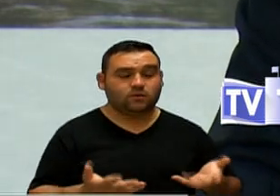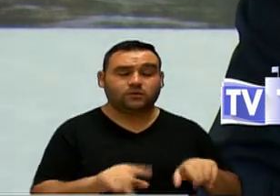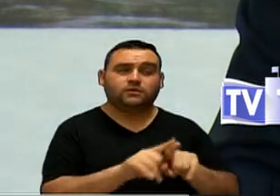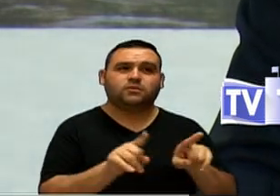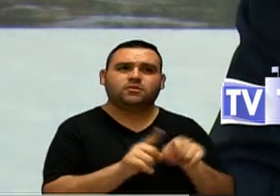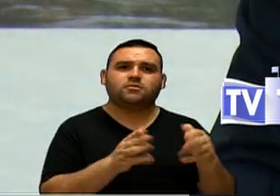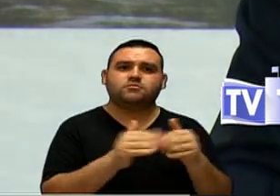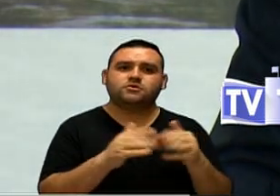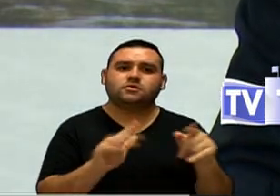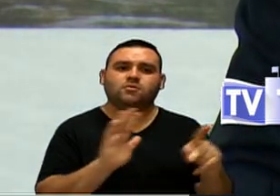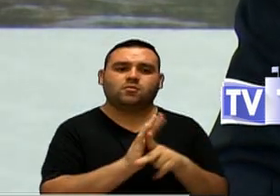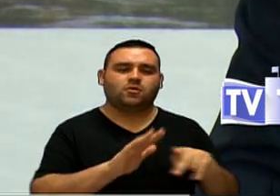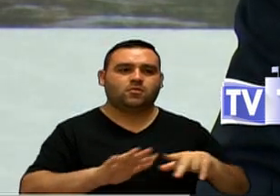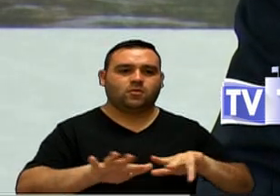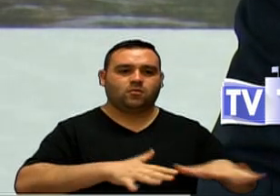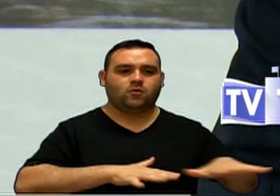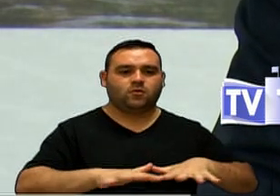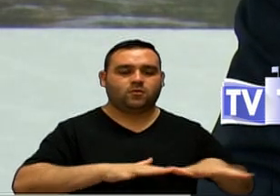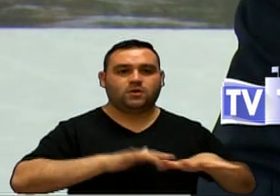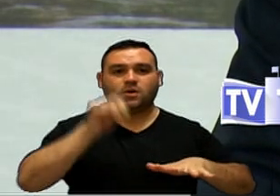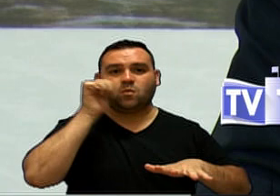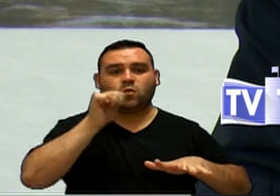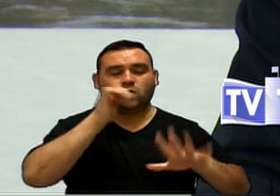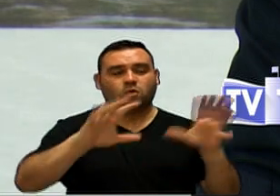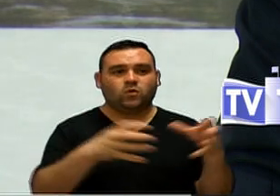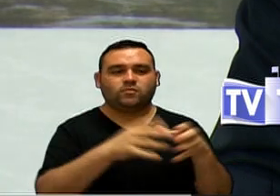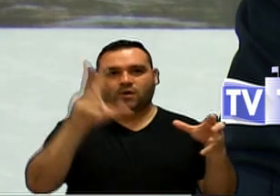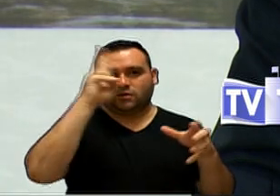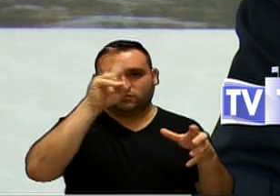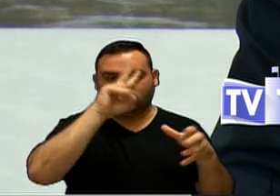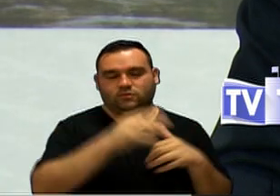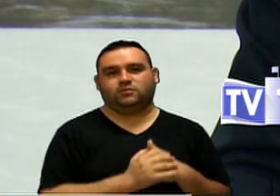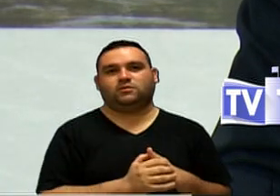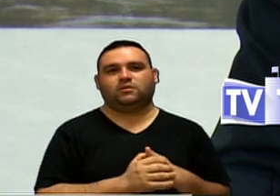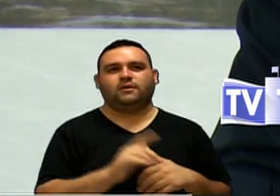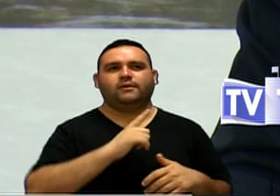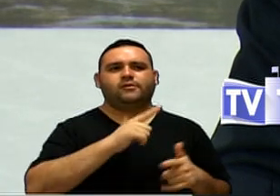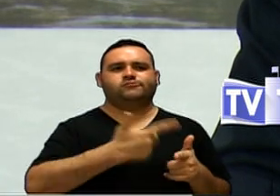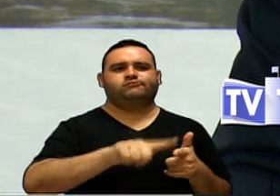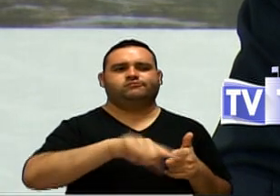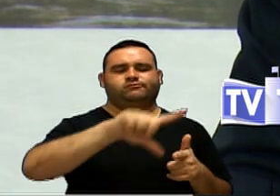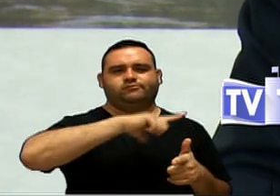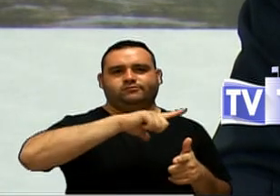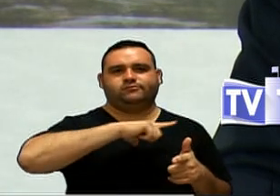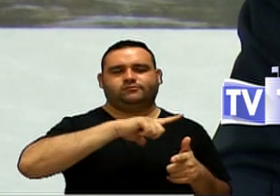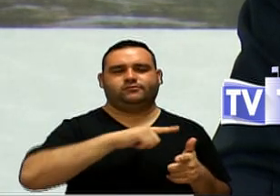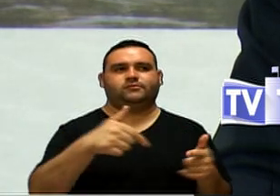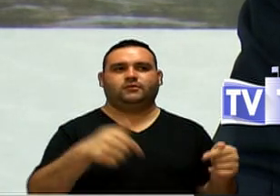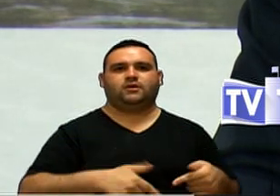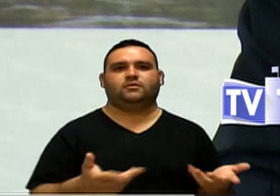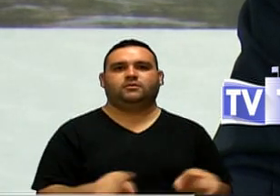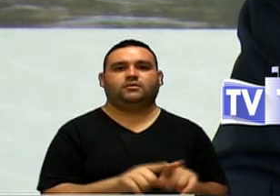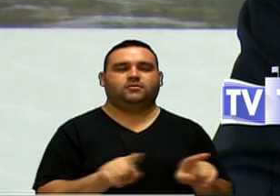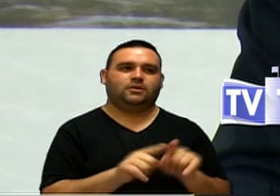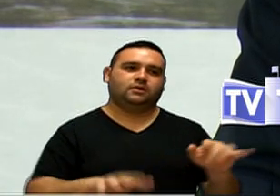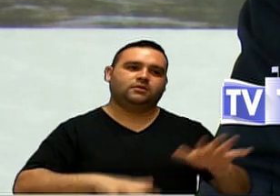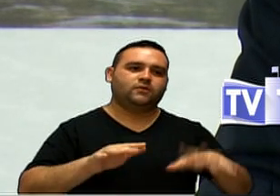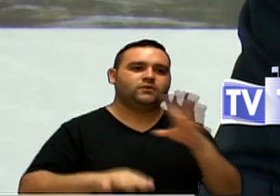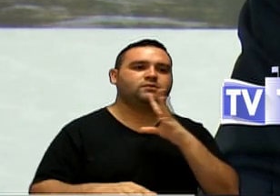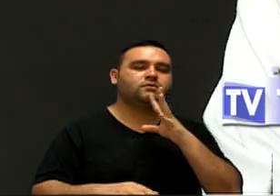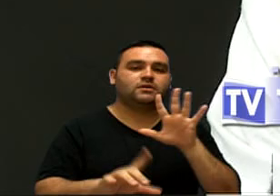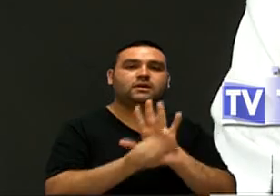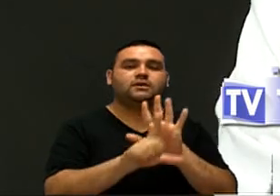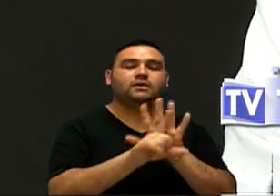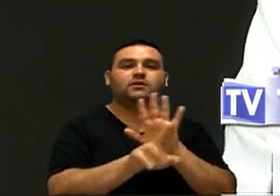é uma reivindicação do movimento de mulheres histórica. Nós temos um problema aqui. O senhor deve conhecer agora a